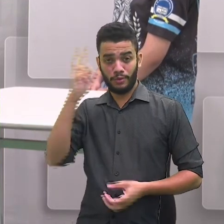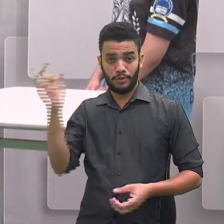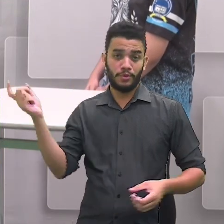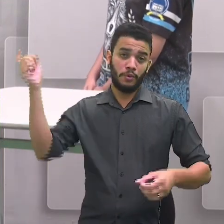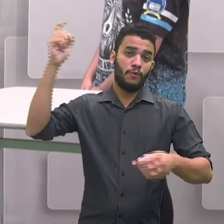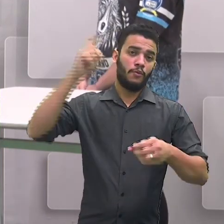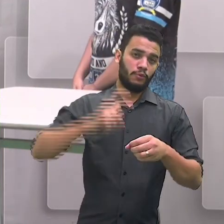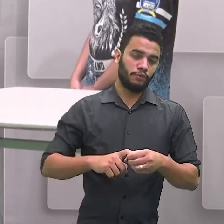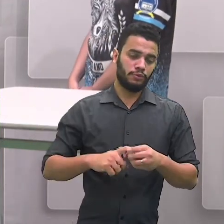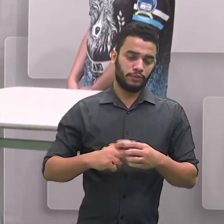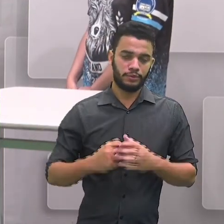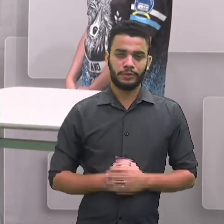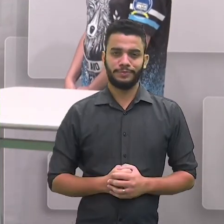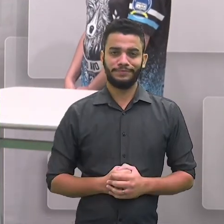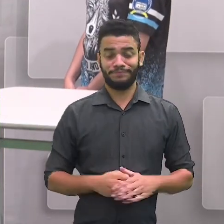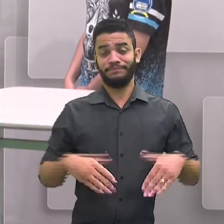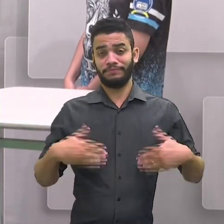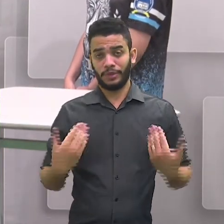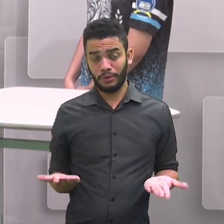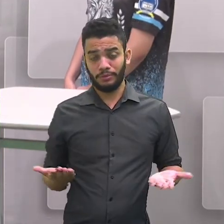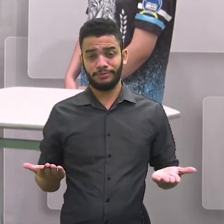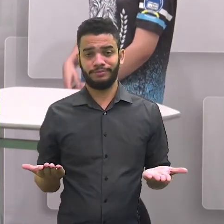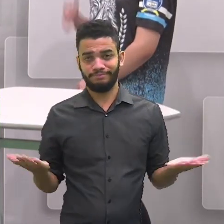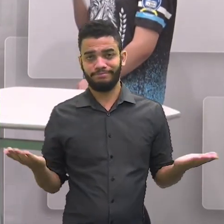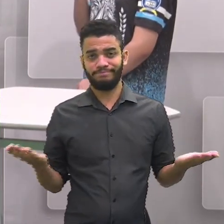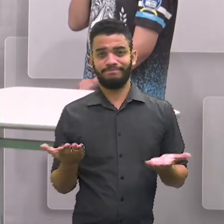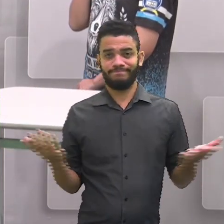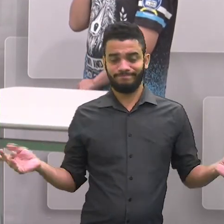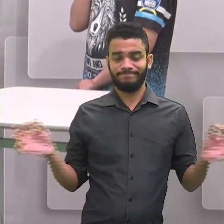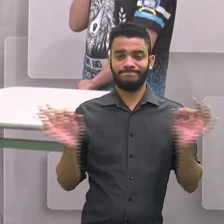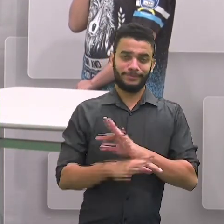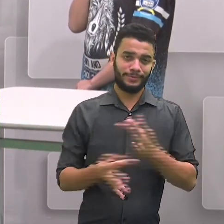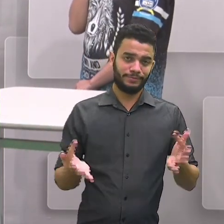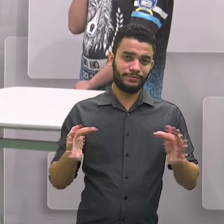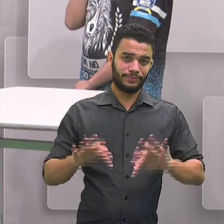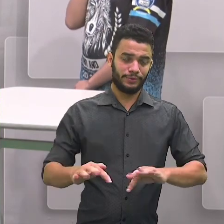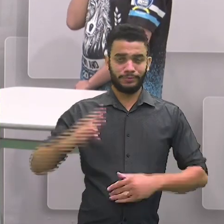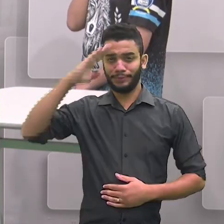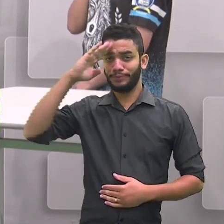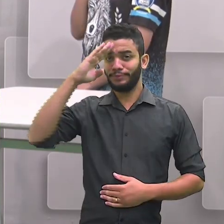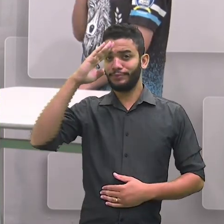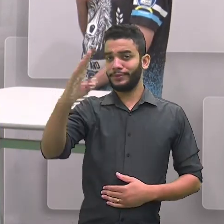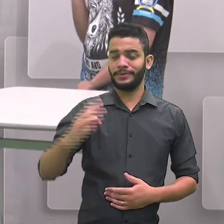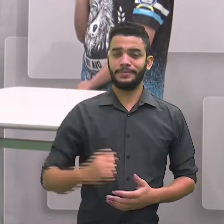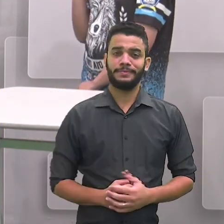É isso aí, pessoal, e até o próximo.